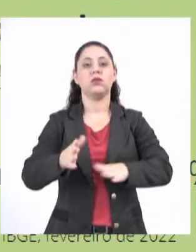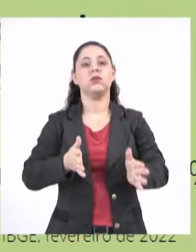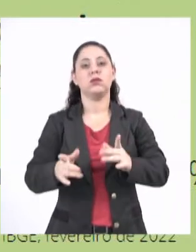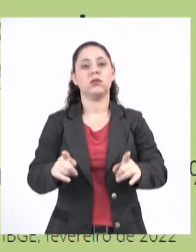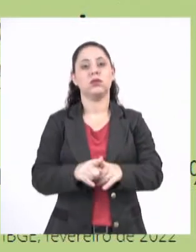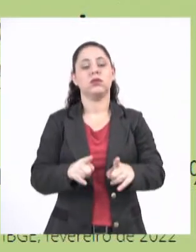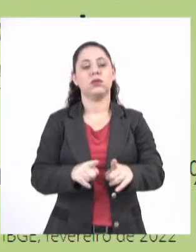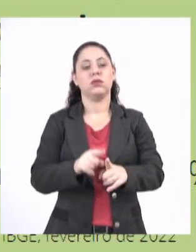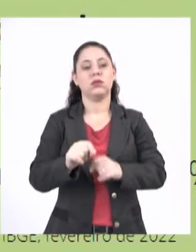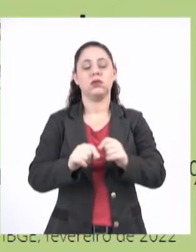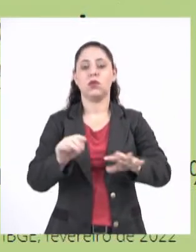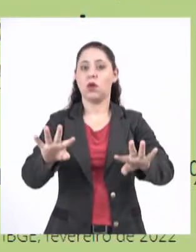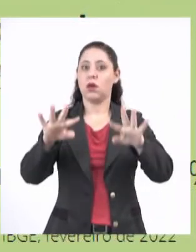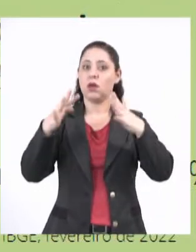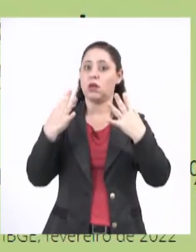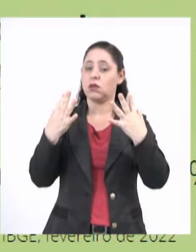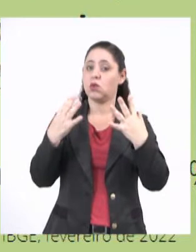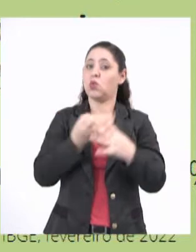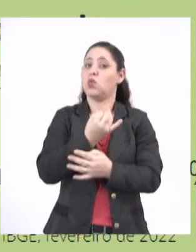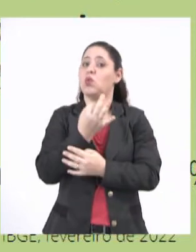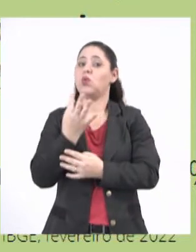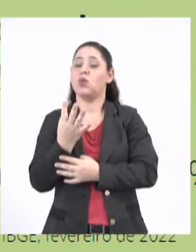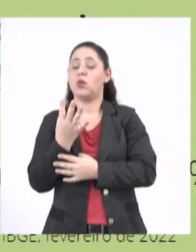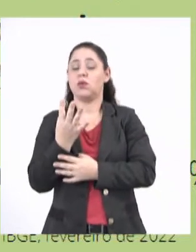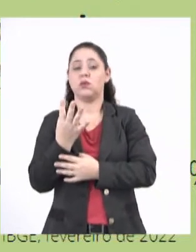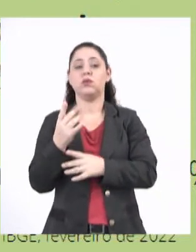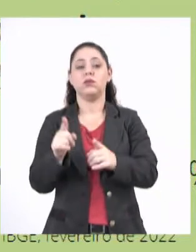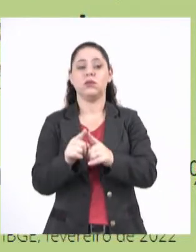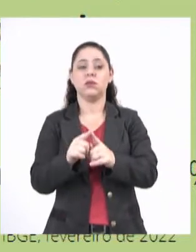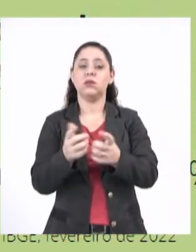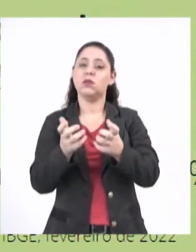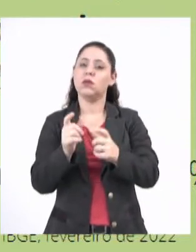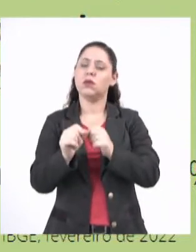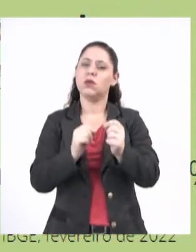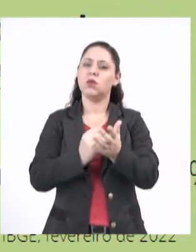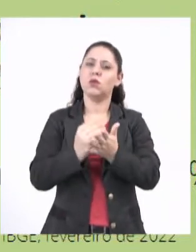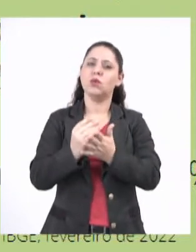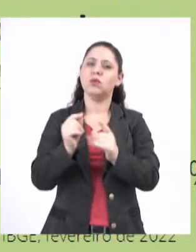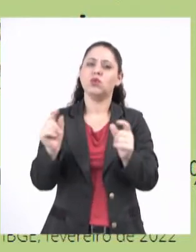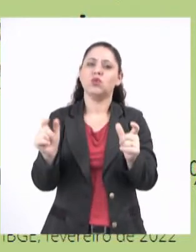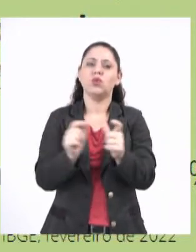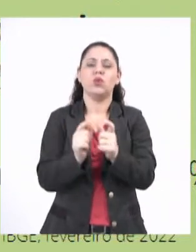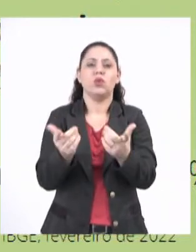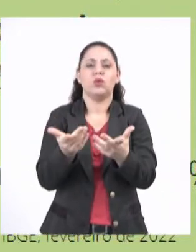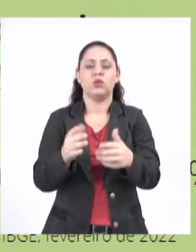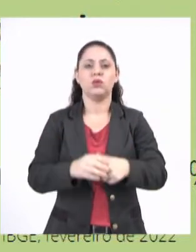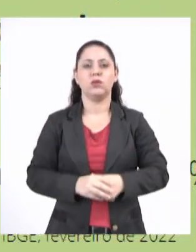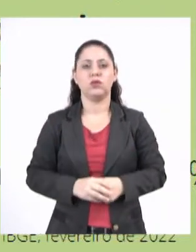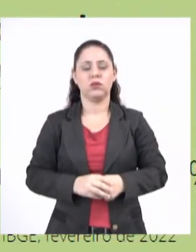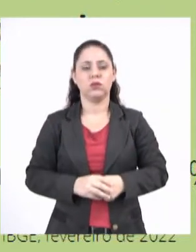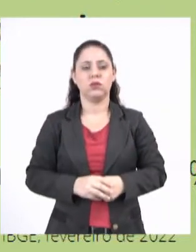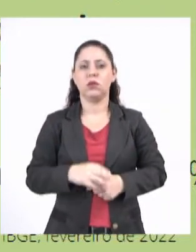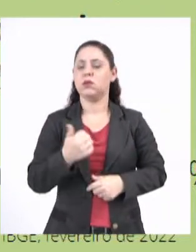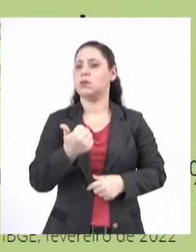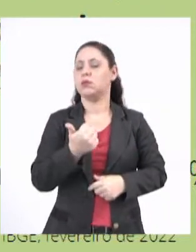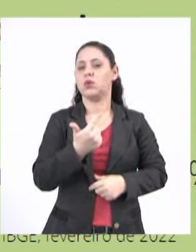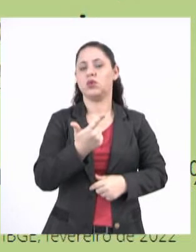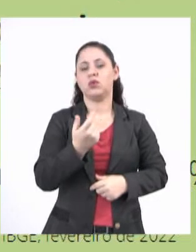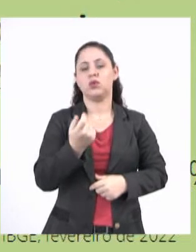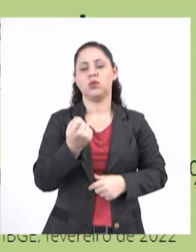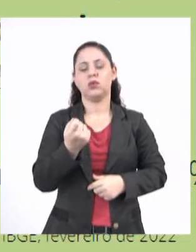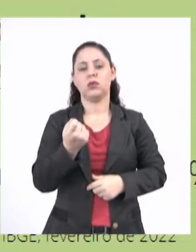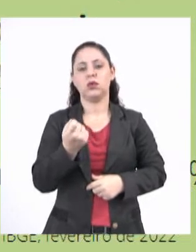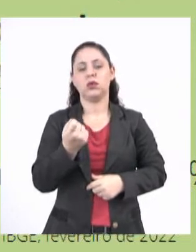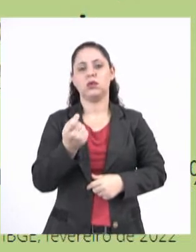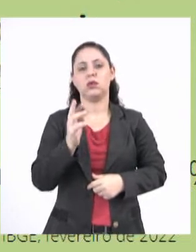tem que chamar a atenção aí para os nossos números econômicos, que a gente tem um salário mínimo hoje, né, de R$ 1.212,